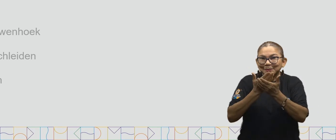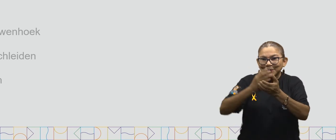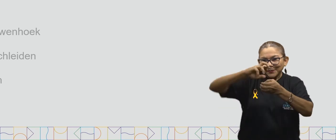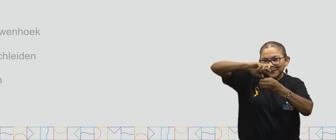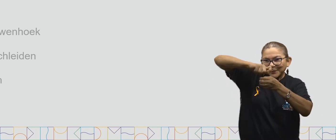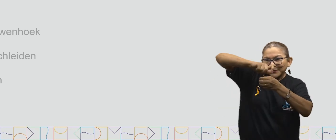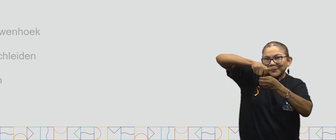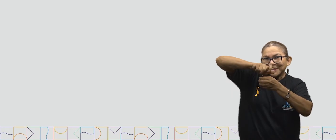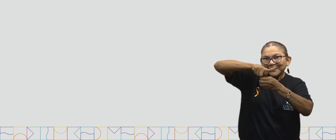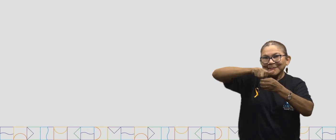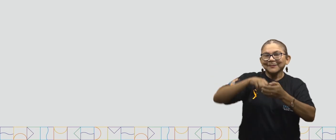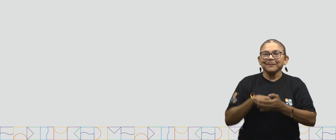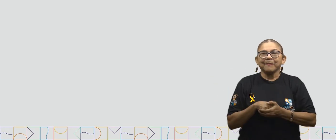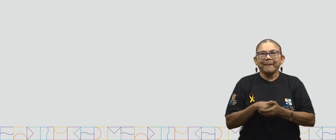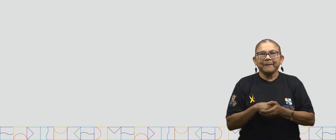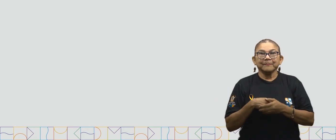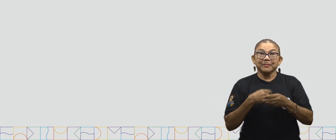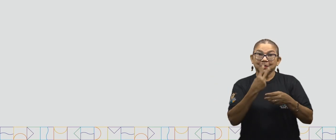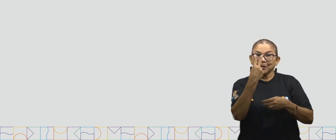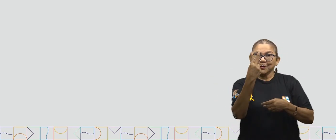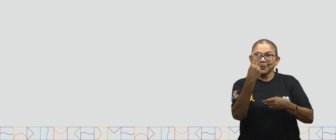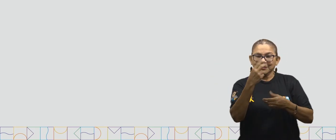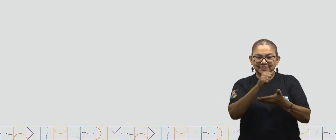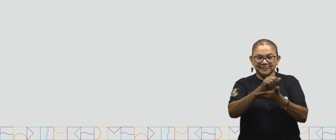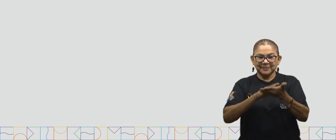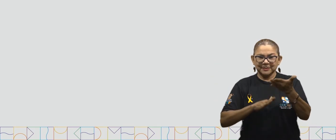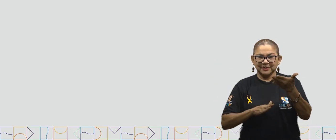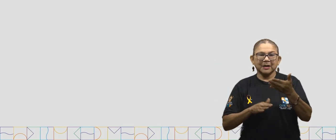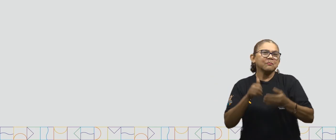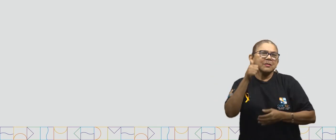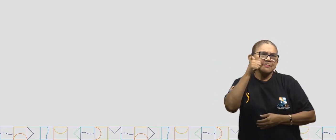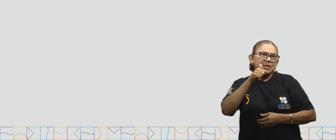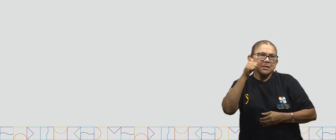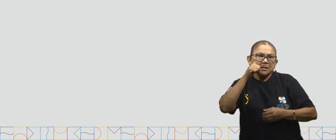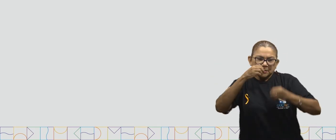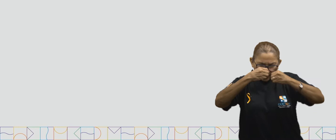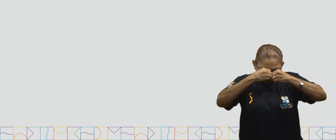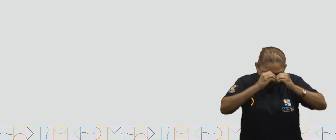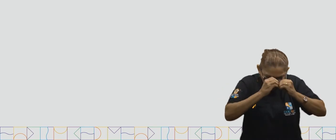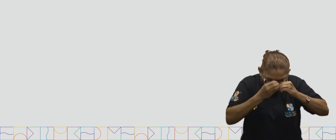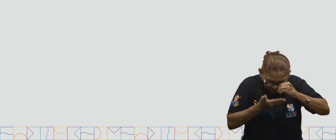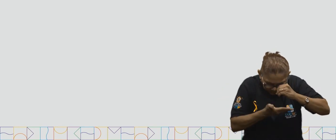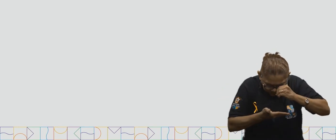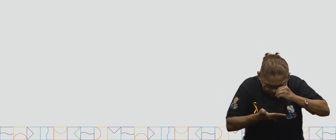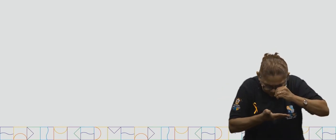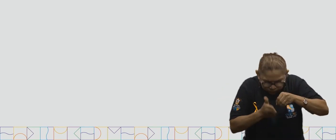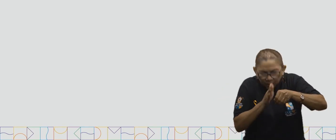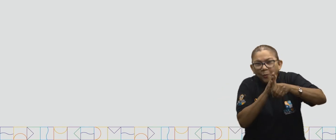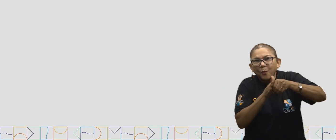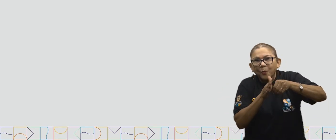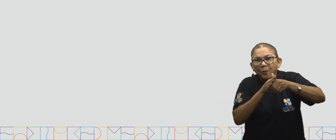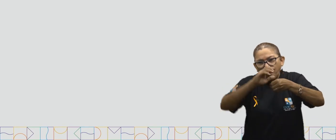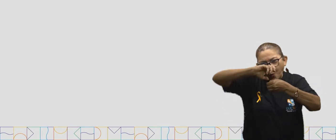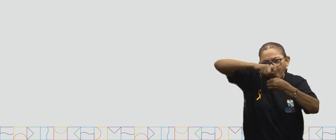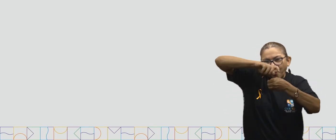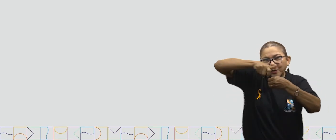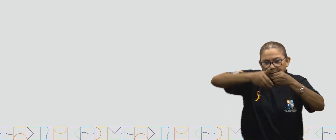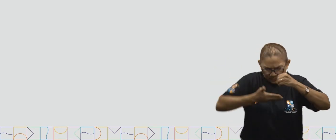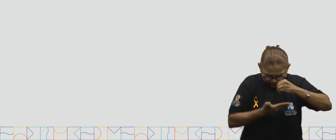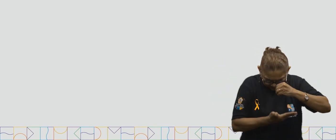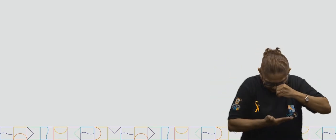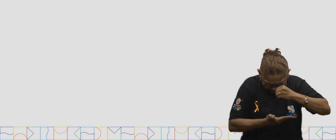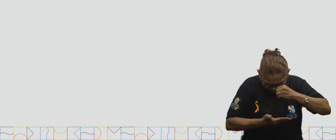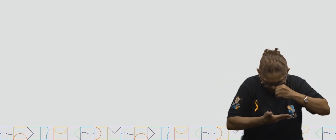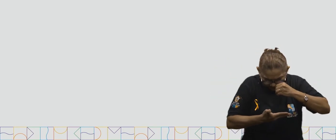cortiças. Atividade 2. Roberta está olhando uma rolha em um microscópio de luz.